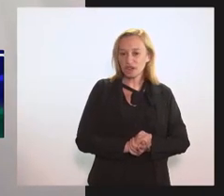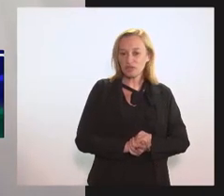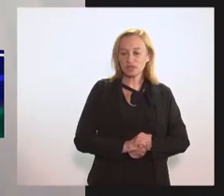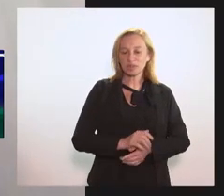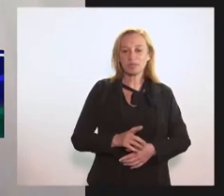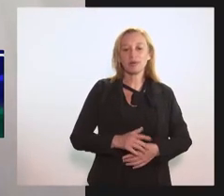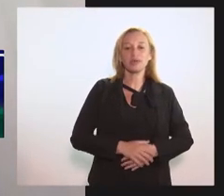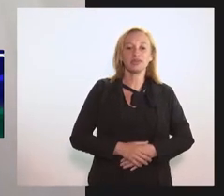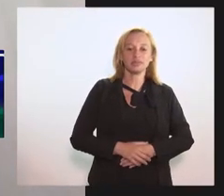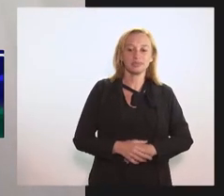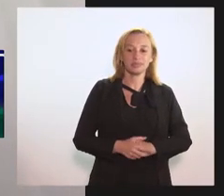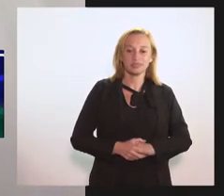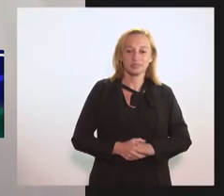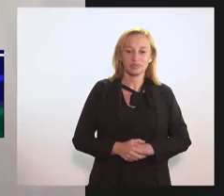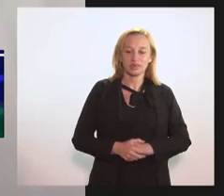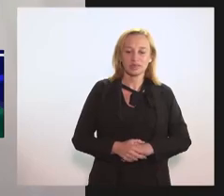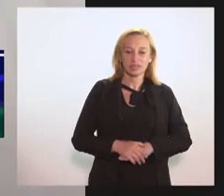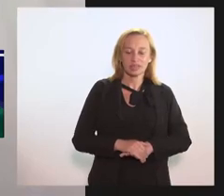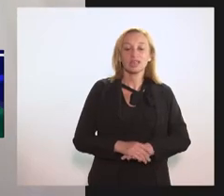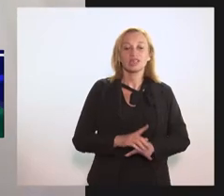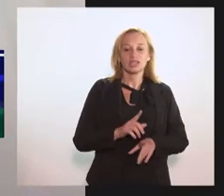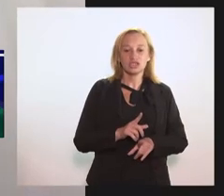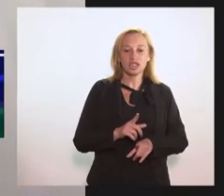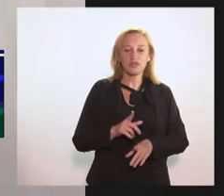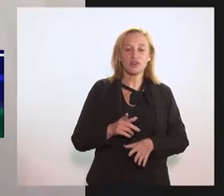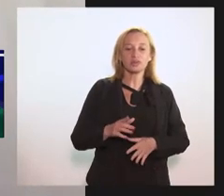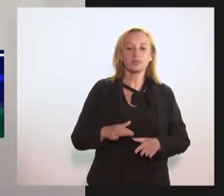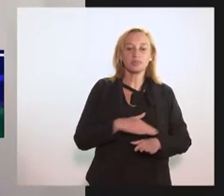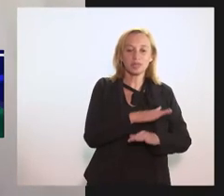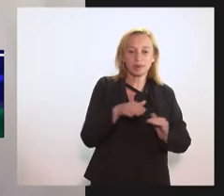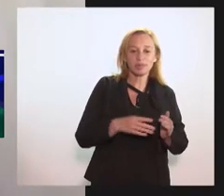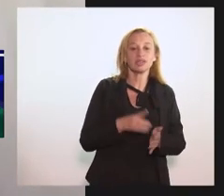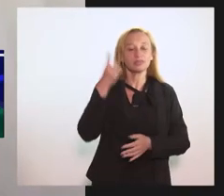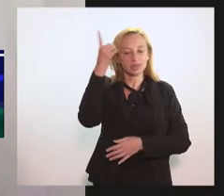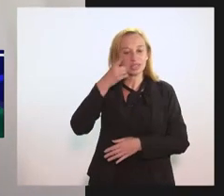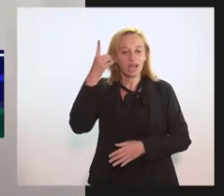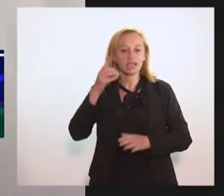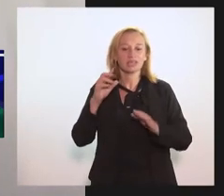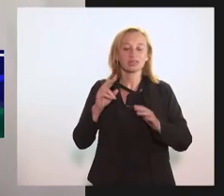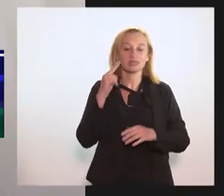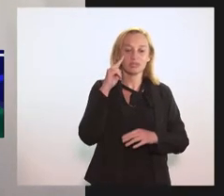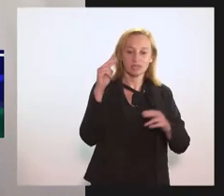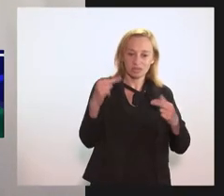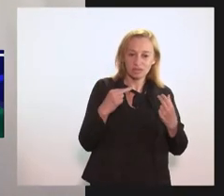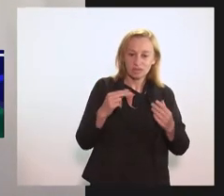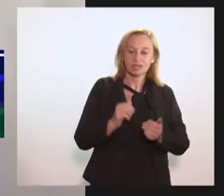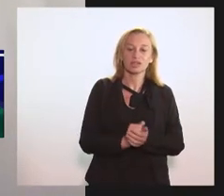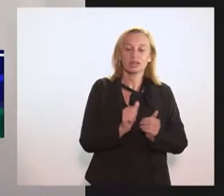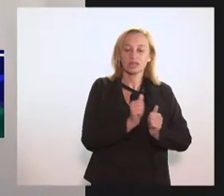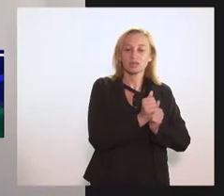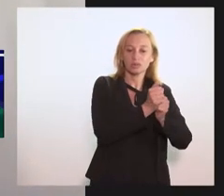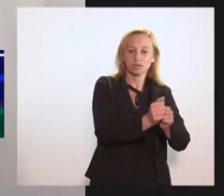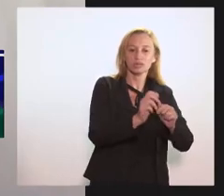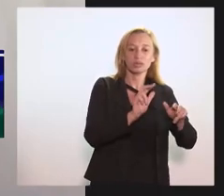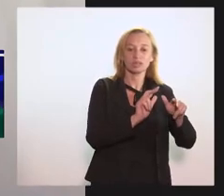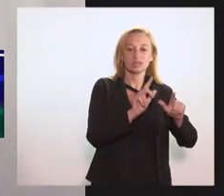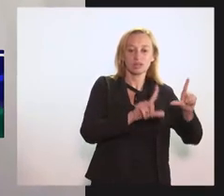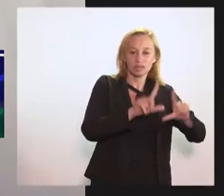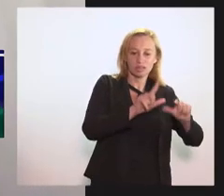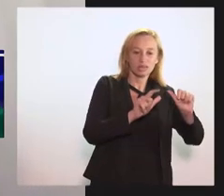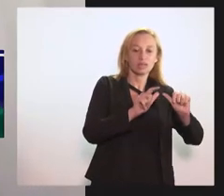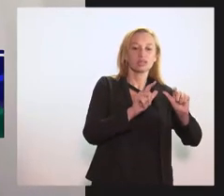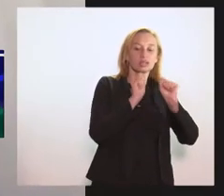presidência. Senhores e senhoras deputadas que ainda nos assistem, ao público que estão ainda